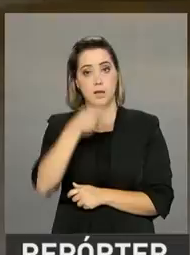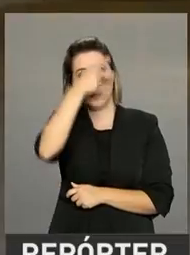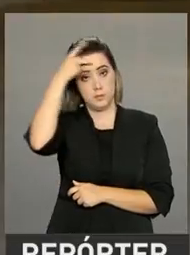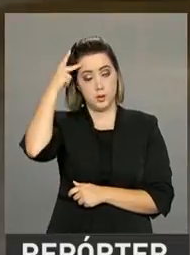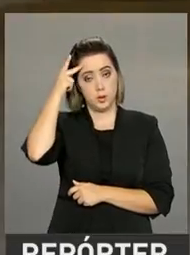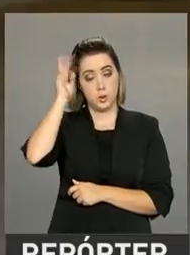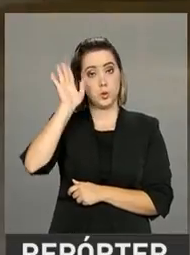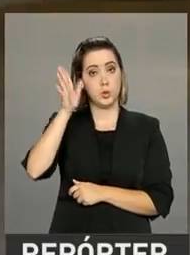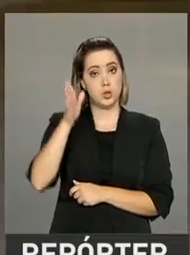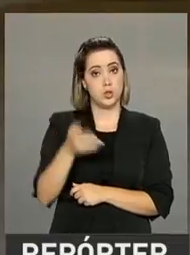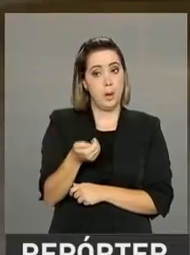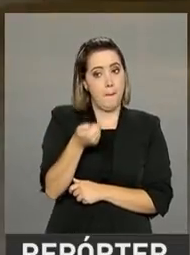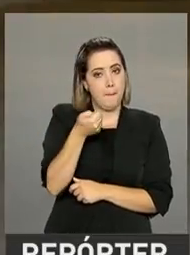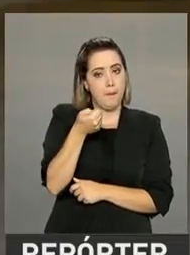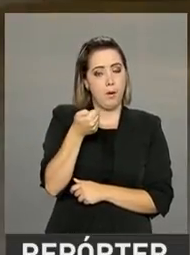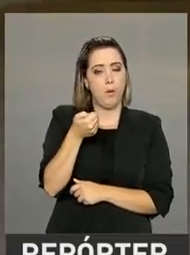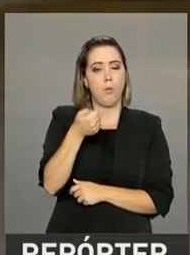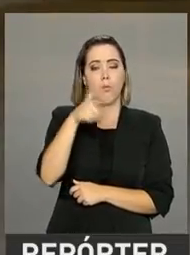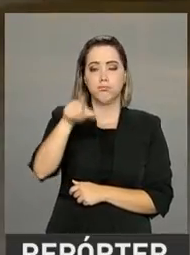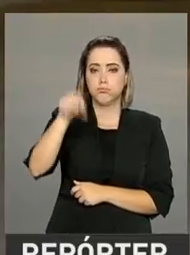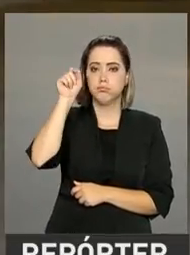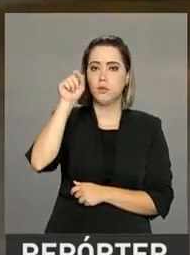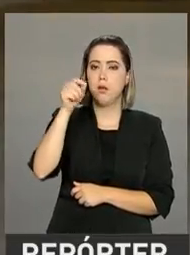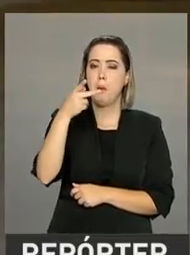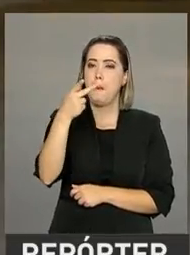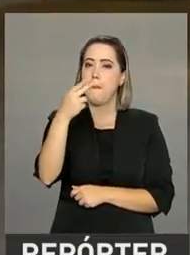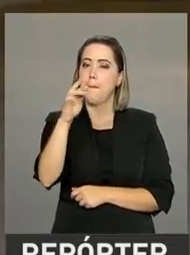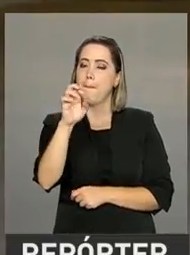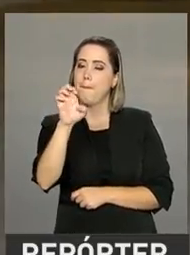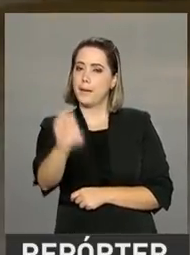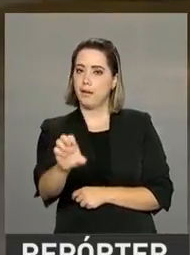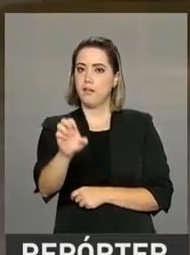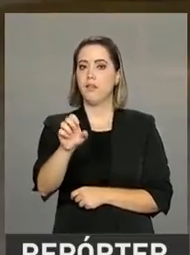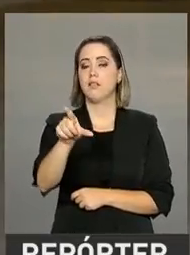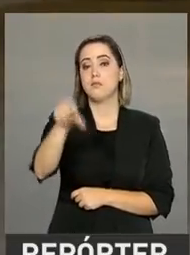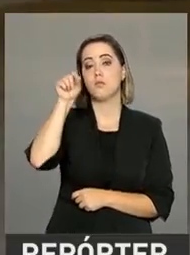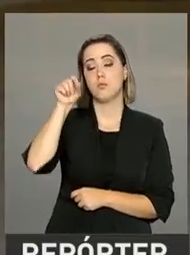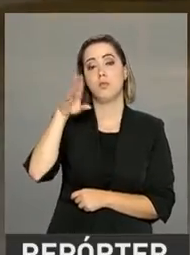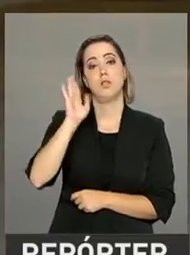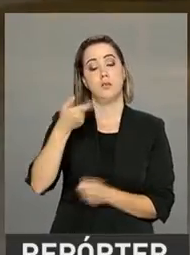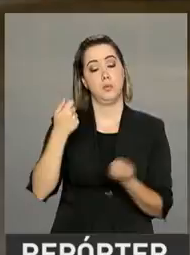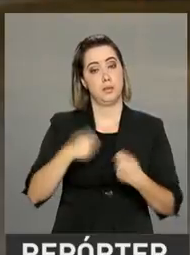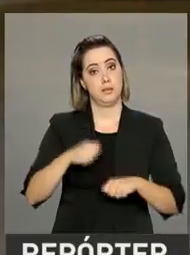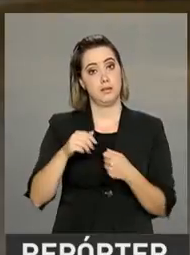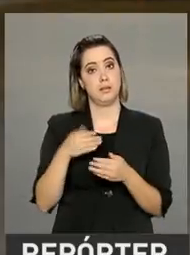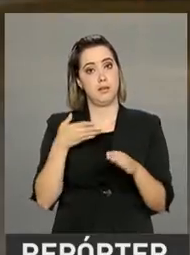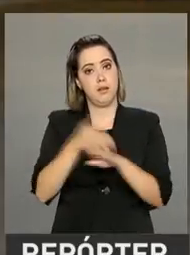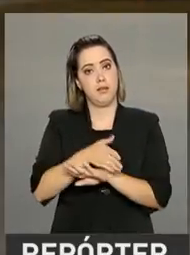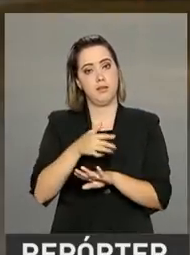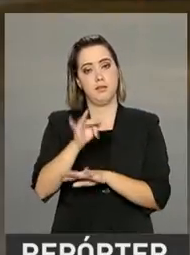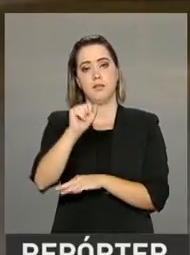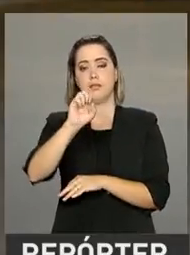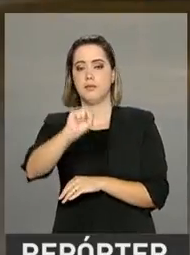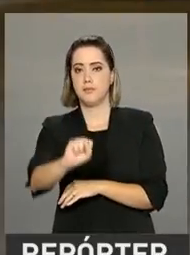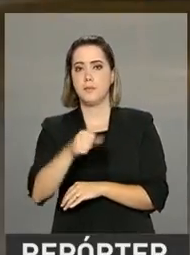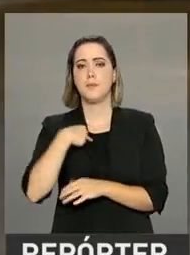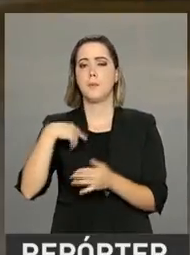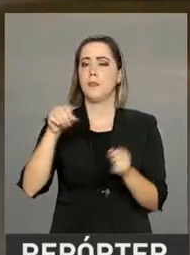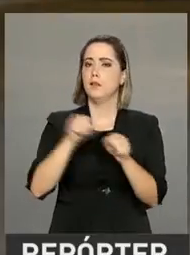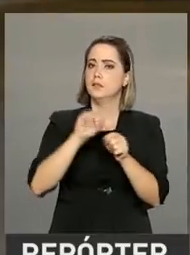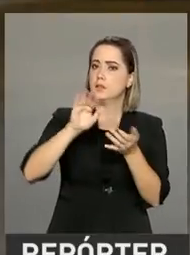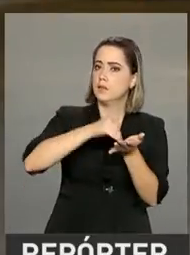aparecerem na lista de pré-selecionados devem acessar o sistema informatizado do fies e efetivar a inscrição em até